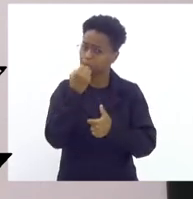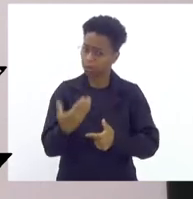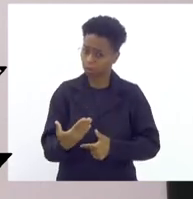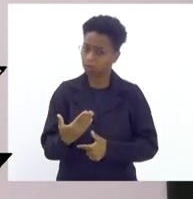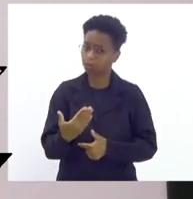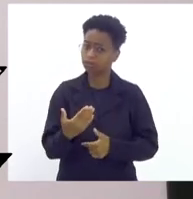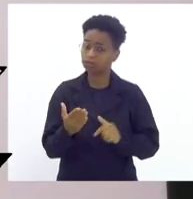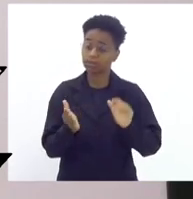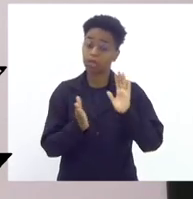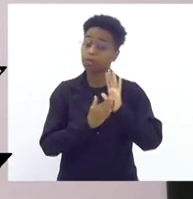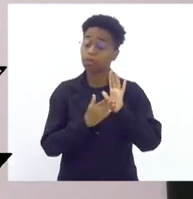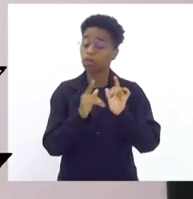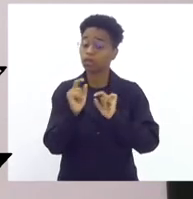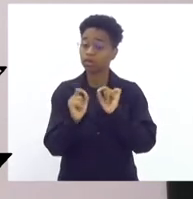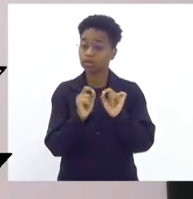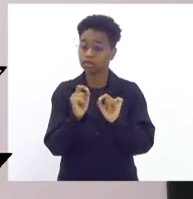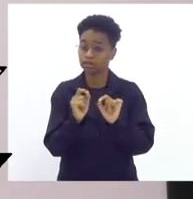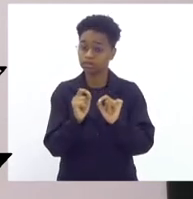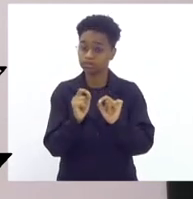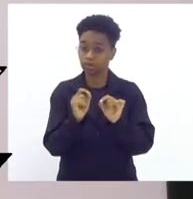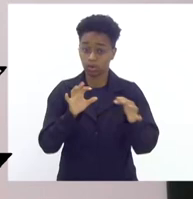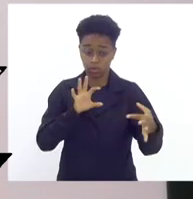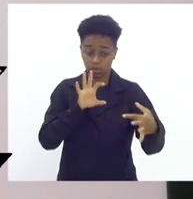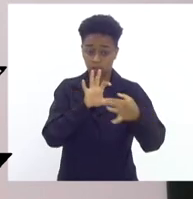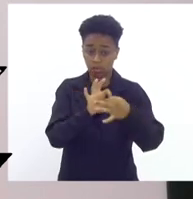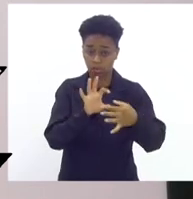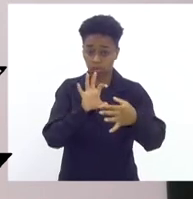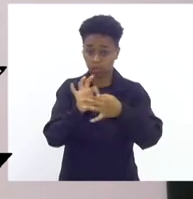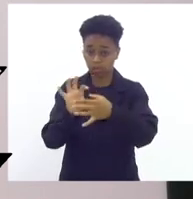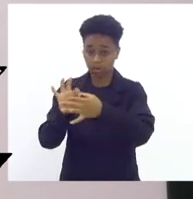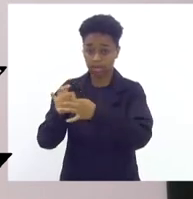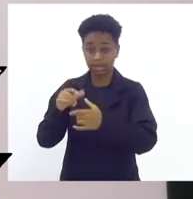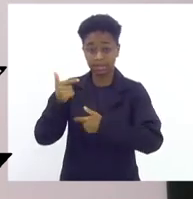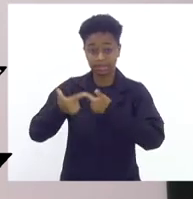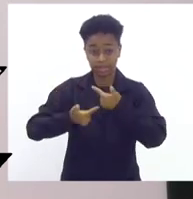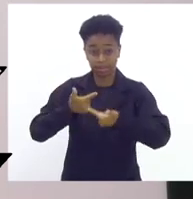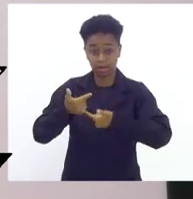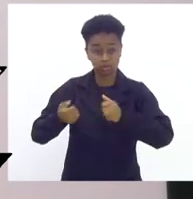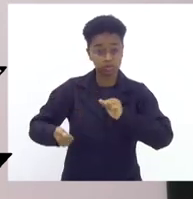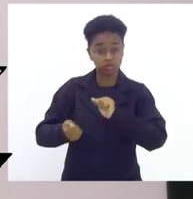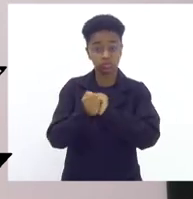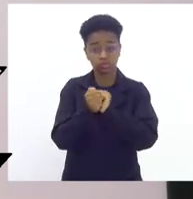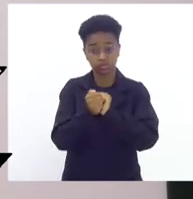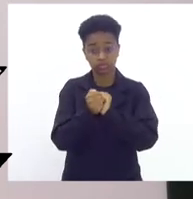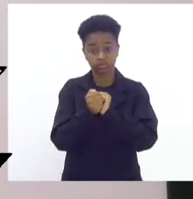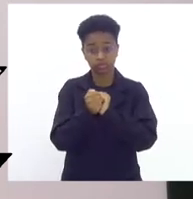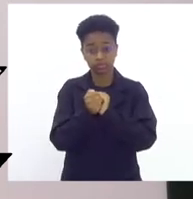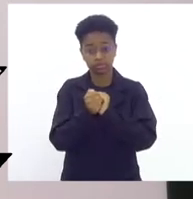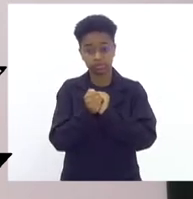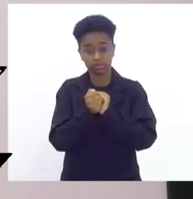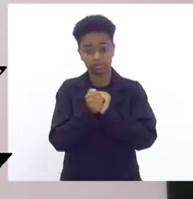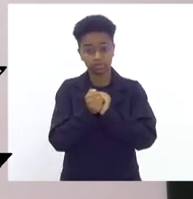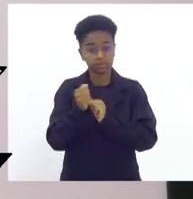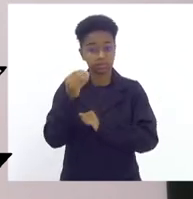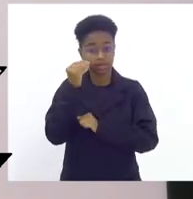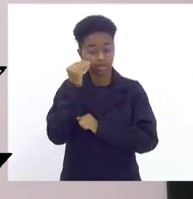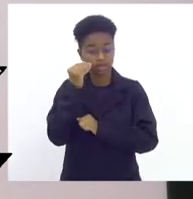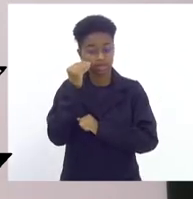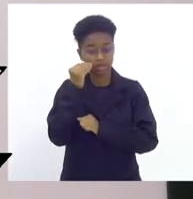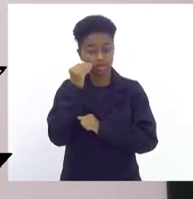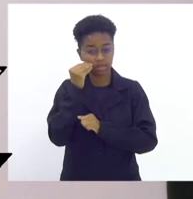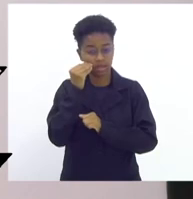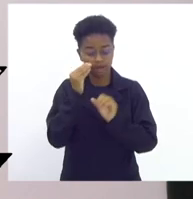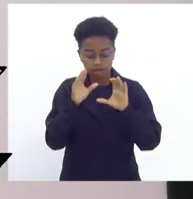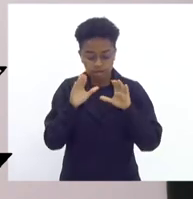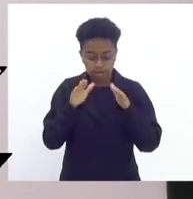e na proposta seria quem disse faça um trabalho de imensa e concentraram